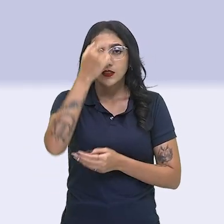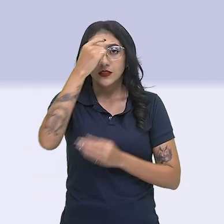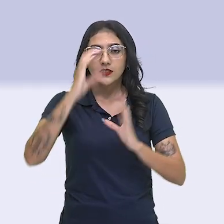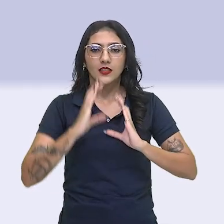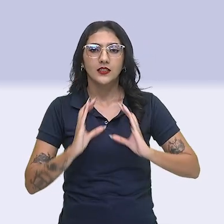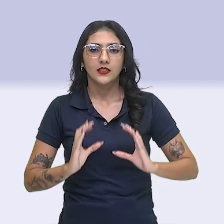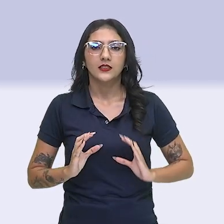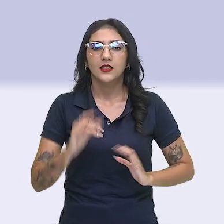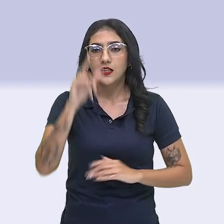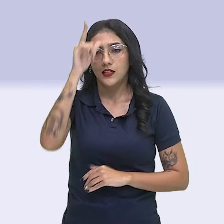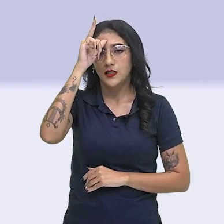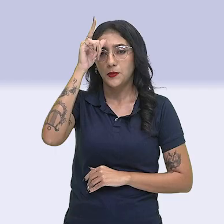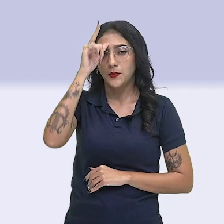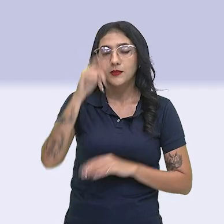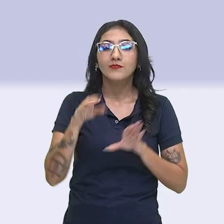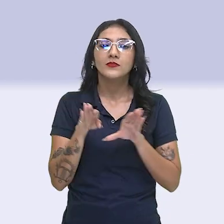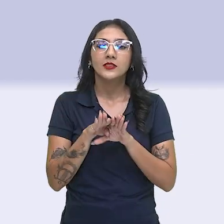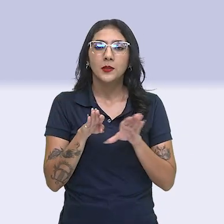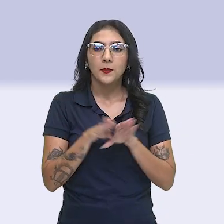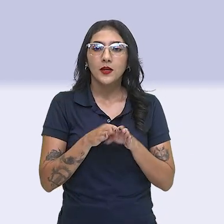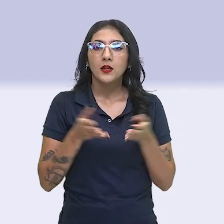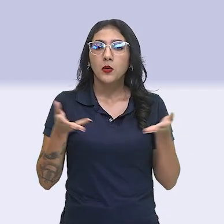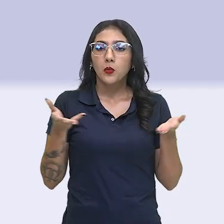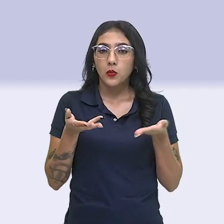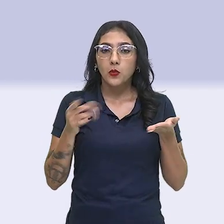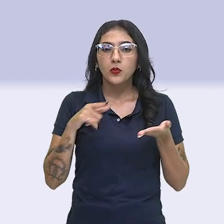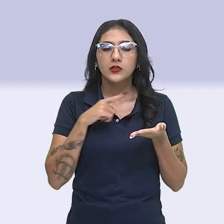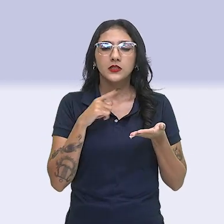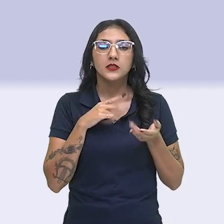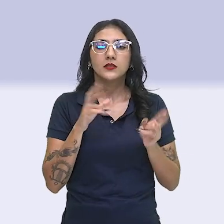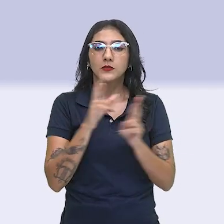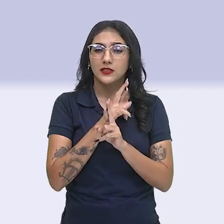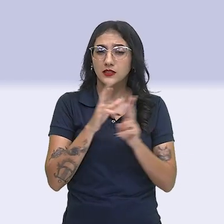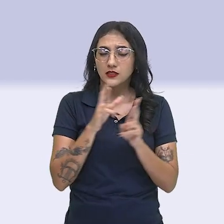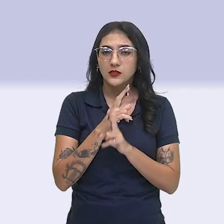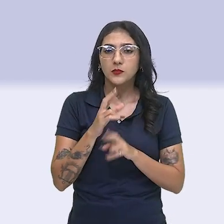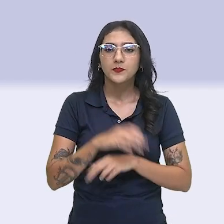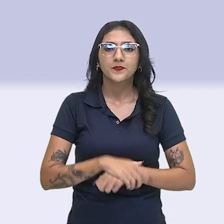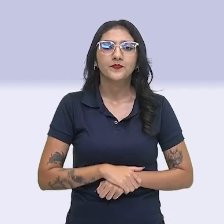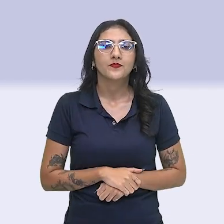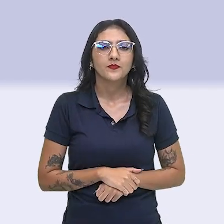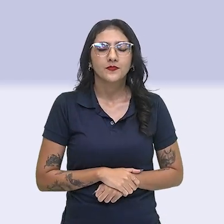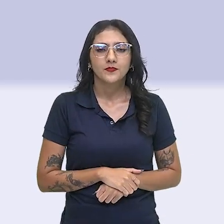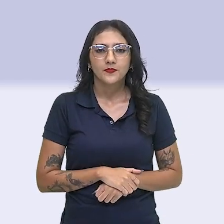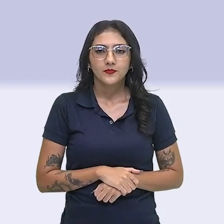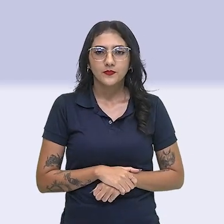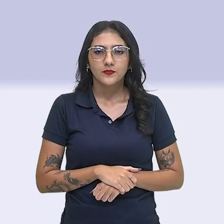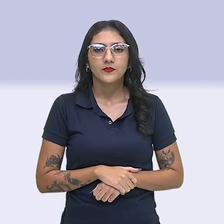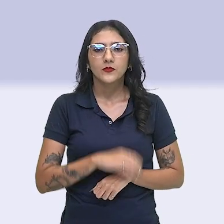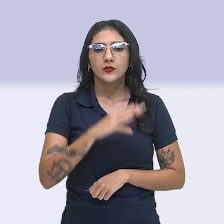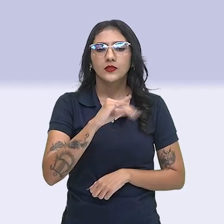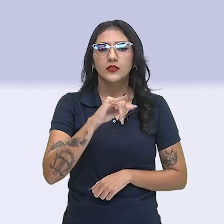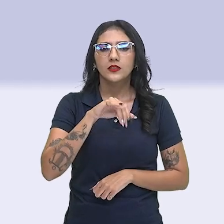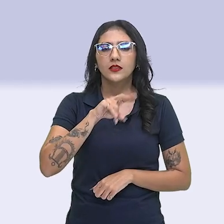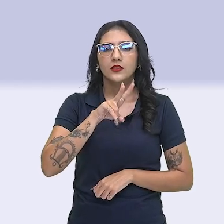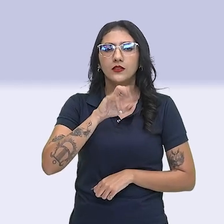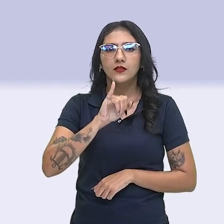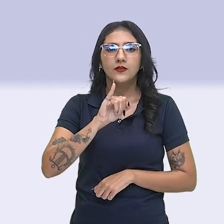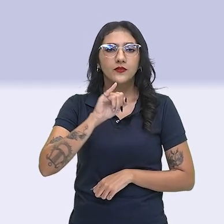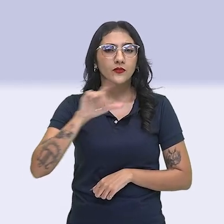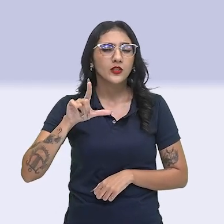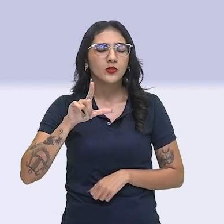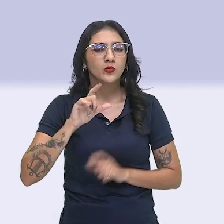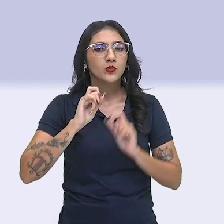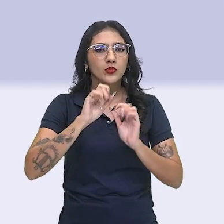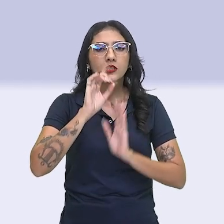também fundamentam a cidadania moderna hoje, que são direito civil, né, que são aqueles